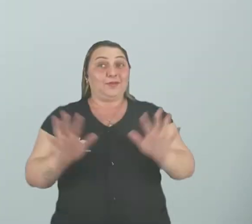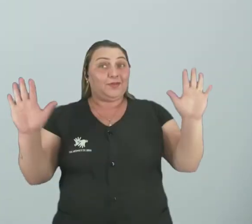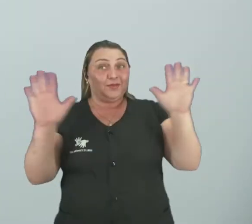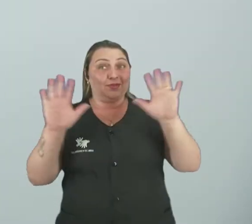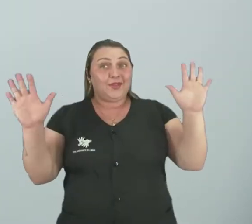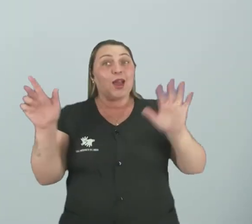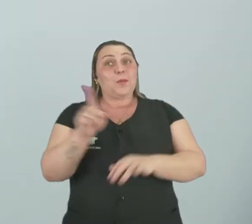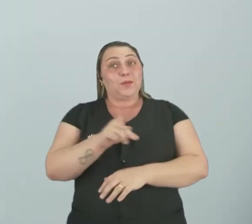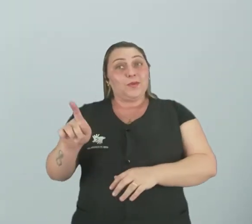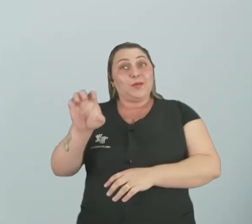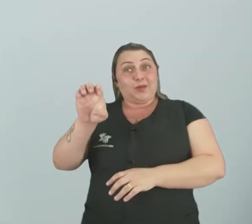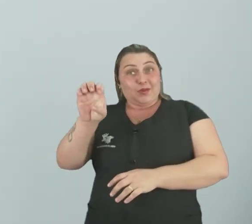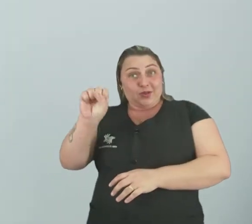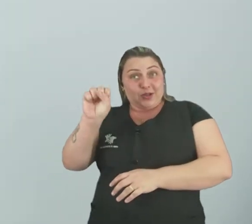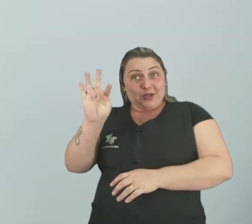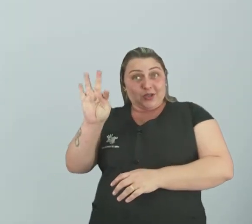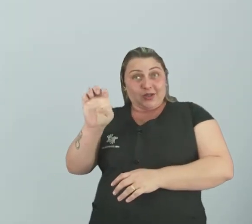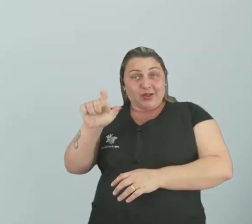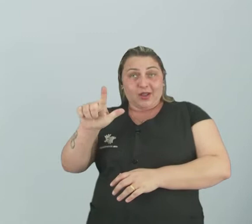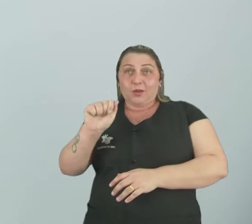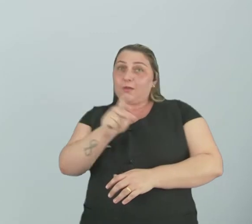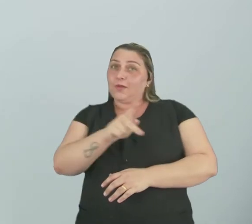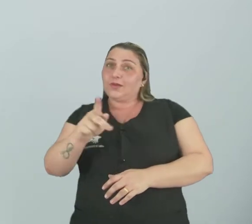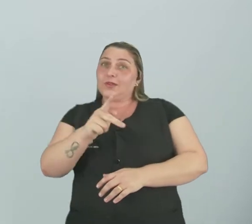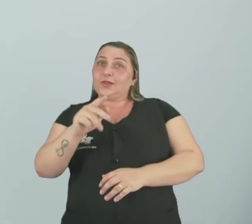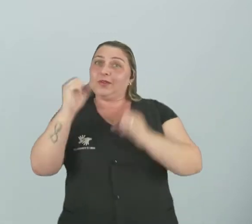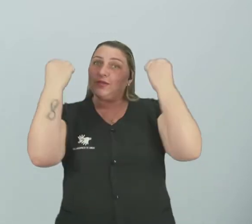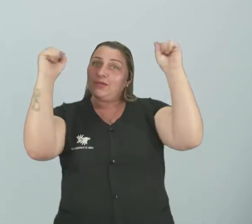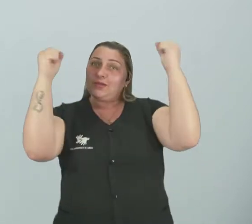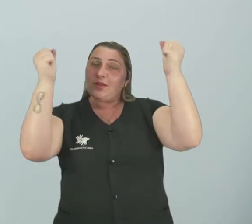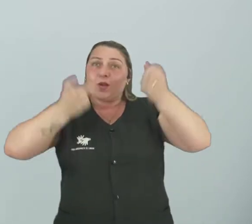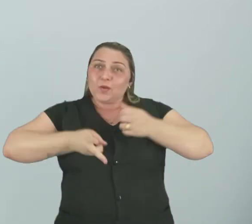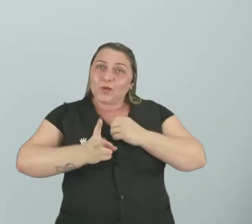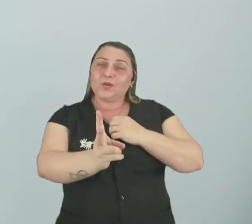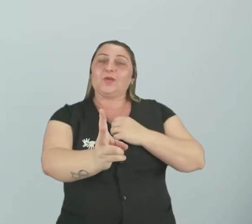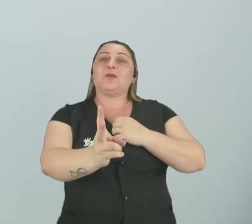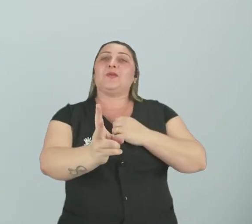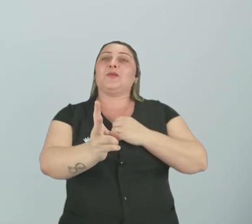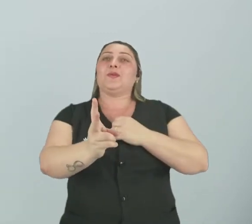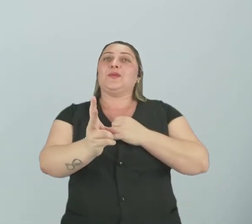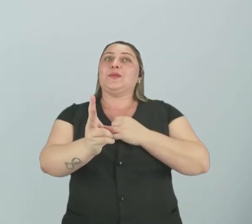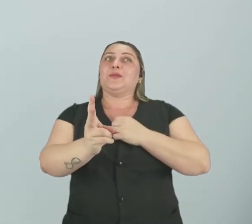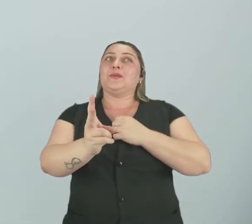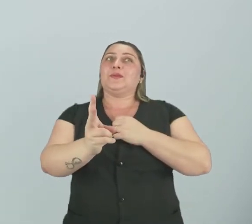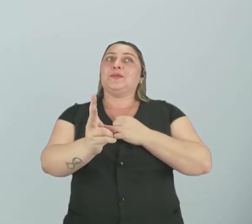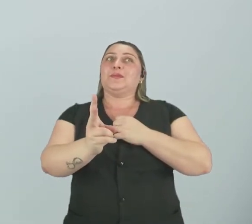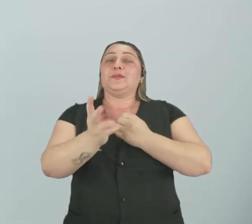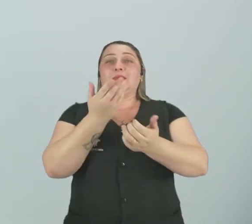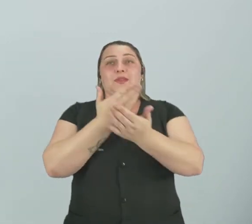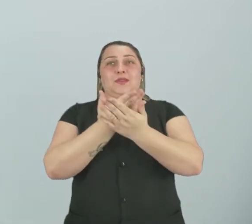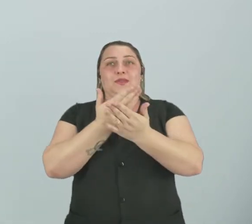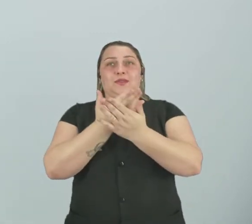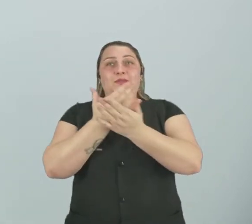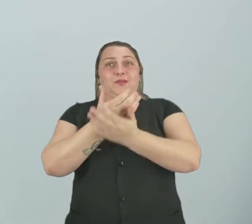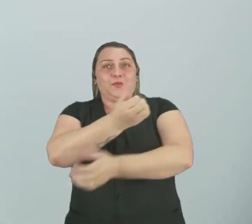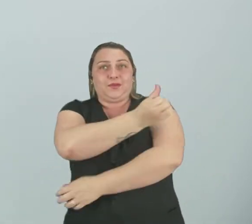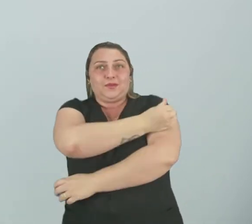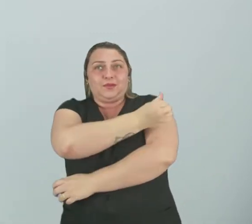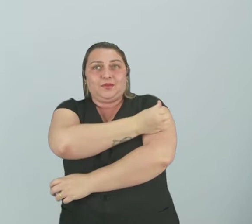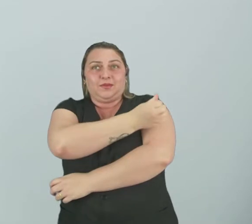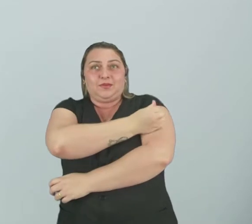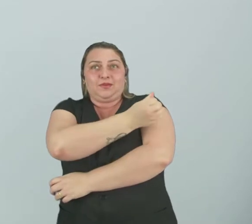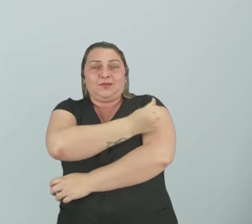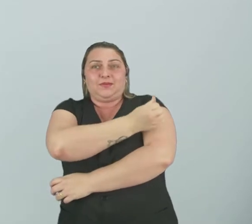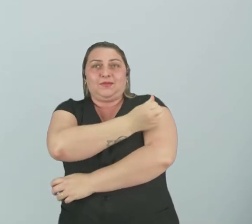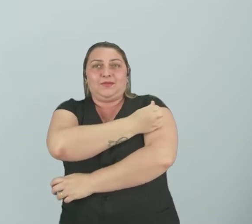Olá, eu sou a professora Estela, professora de Educação Física, e a gente vai dar continuidade aos jogos, às aulas do sexto ano.